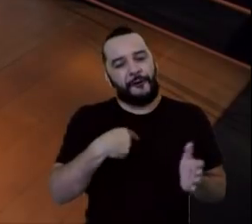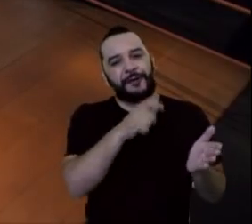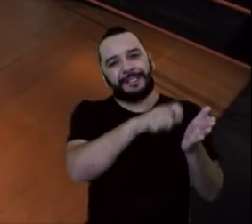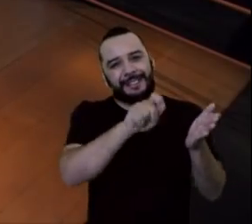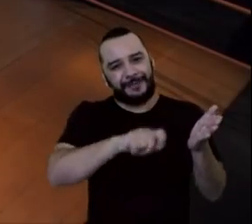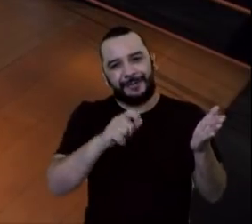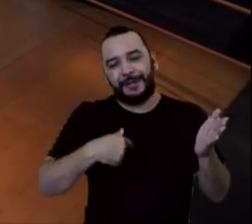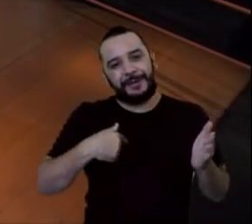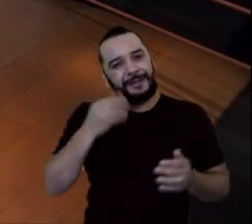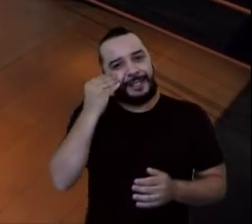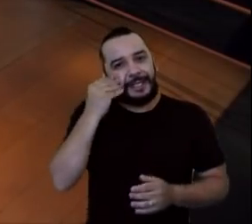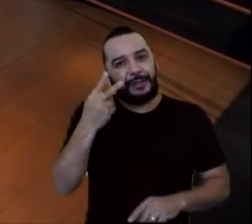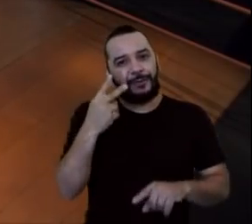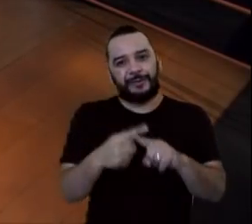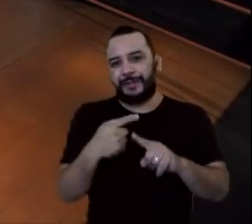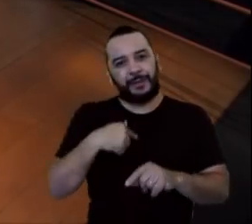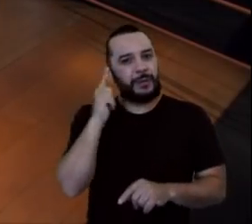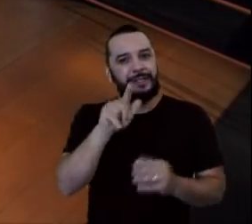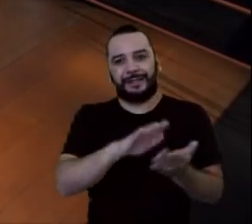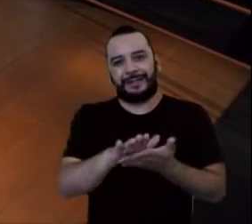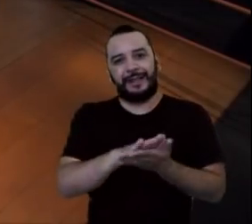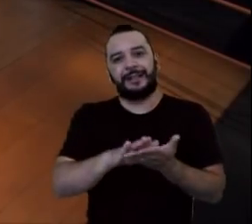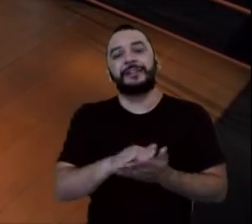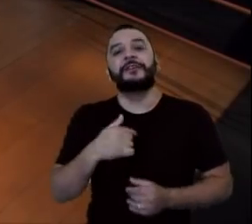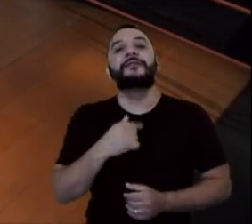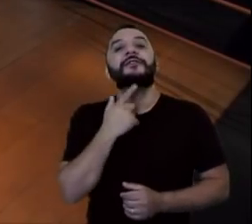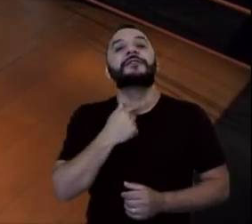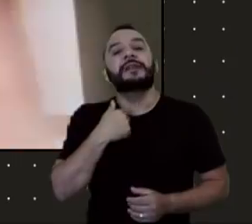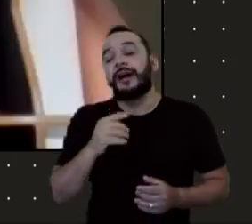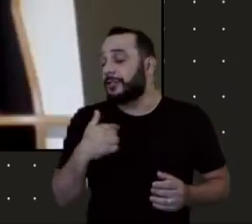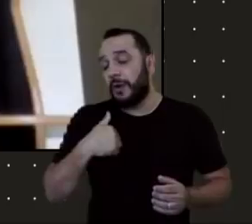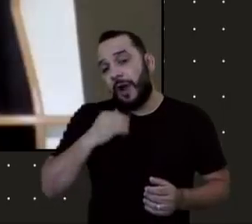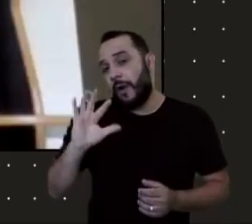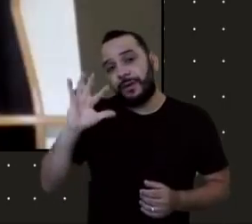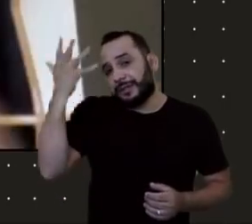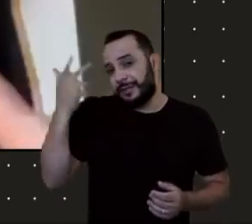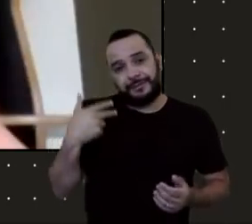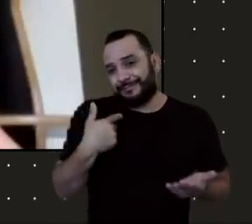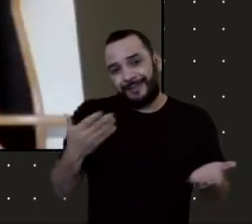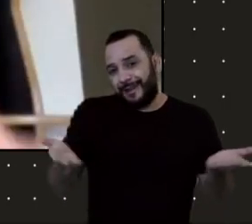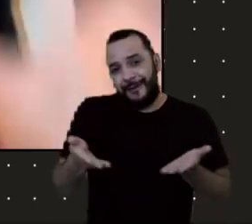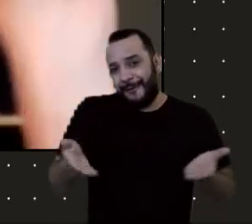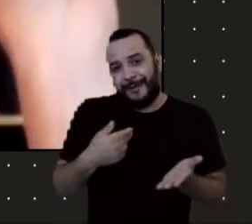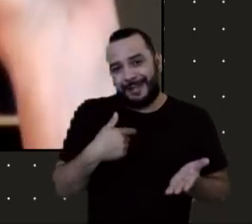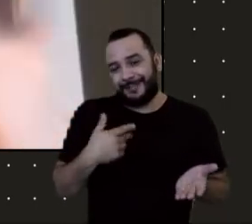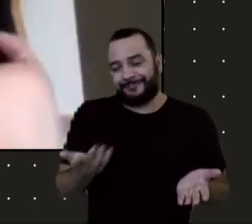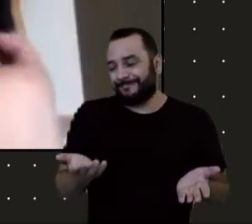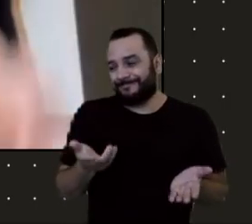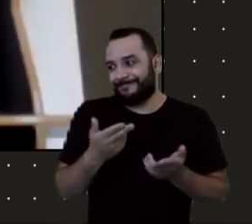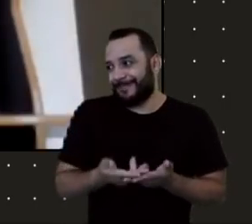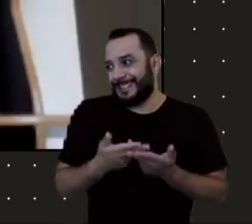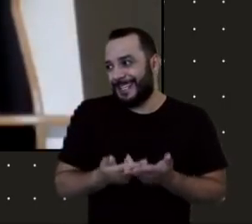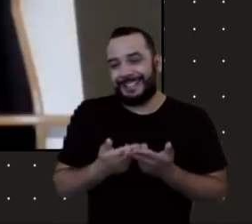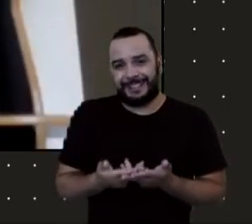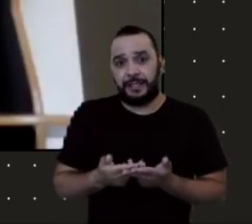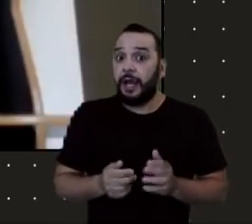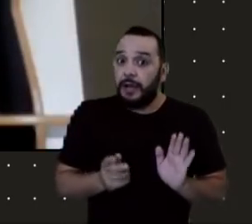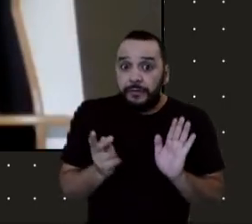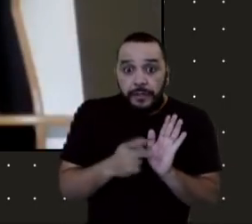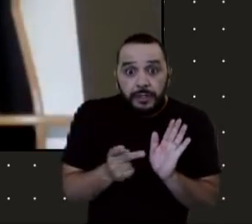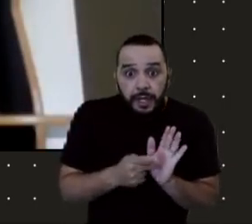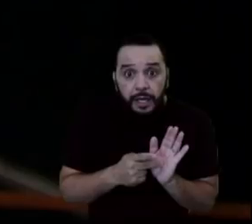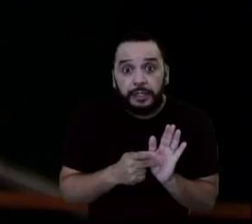eu já tentei fazer 2 vezes e não consegui. Então, é um desejo que eu tenho, mas não aconteceu, paciência, entreguei para o tempo. Aí ele